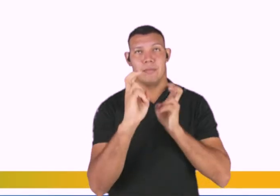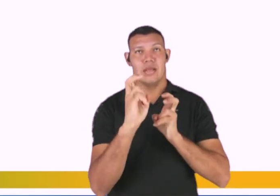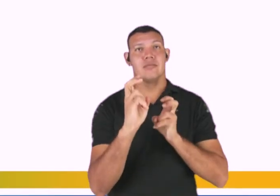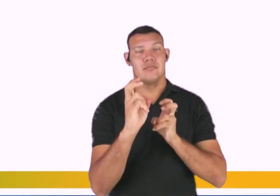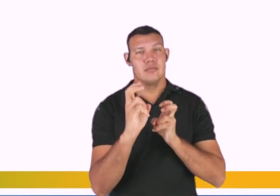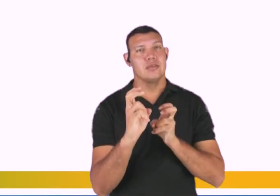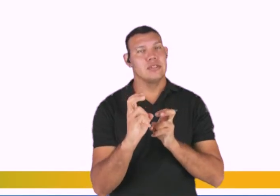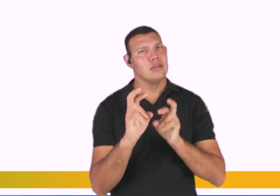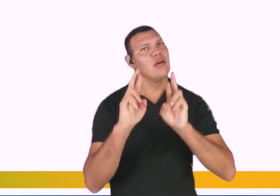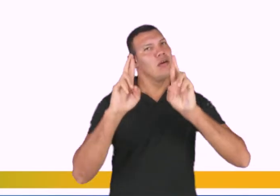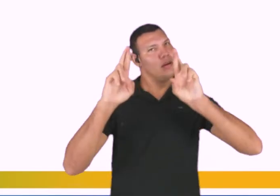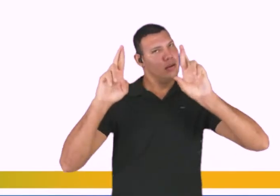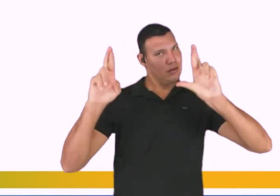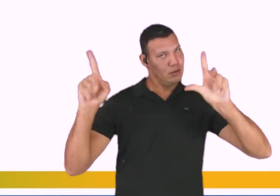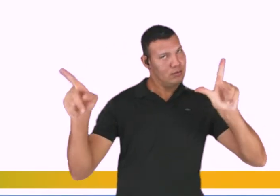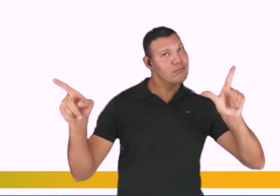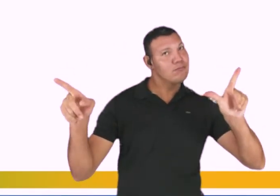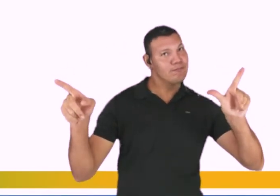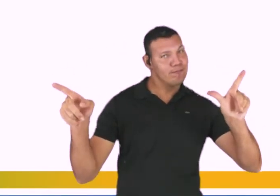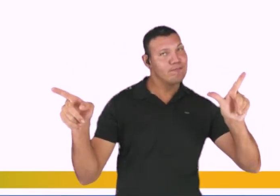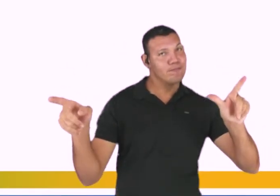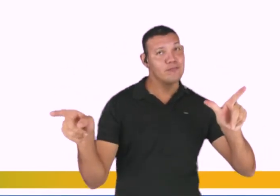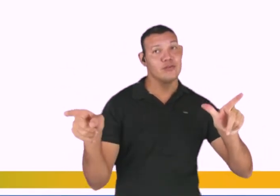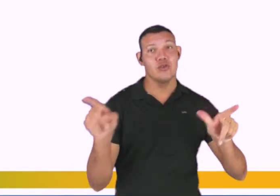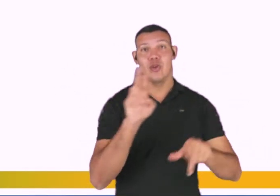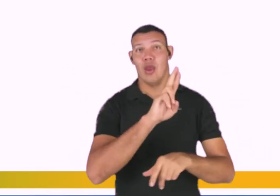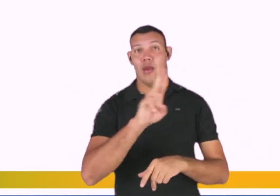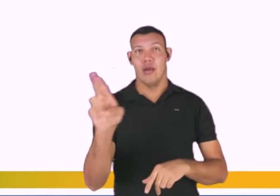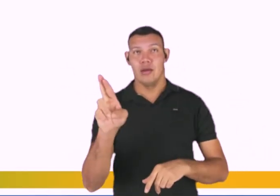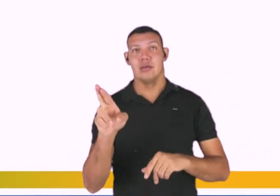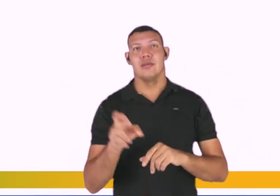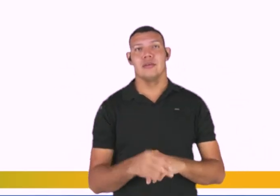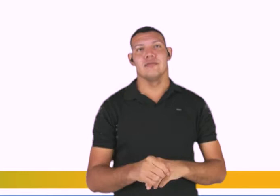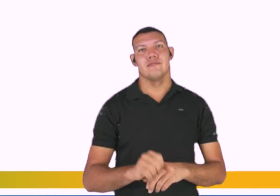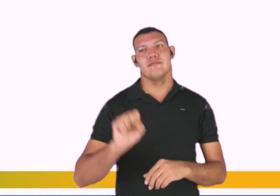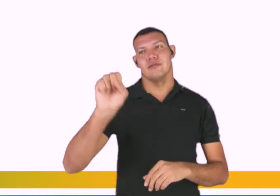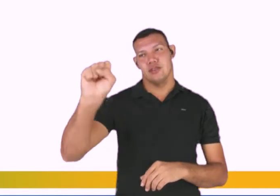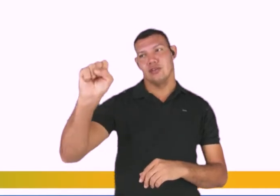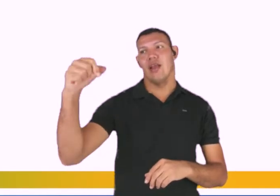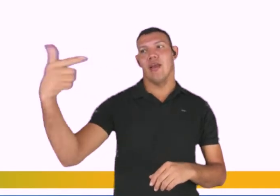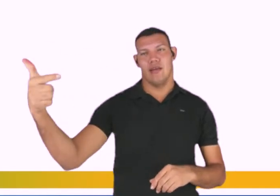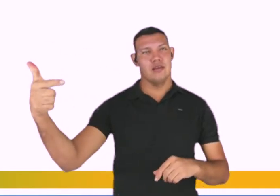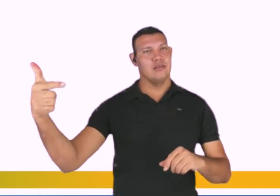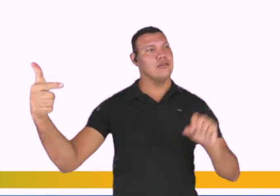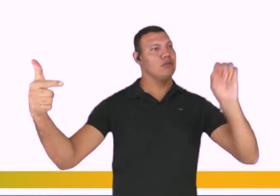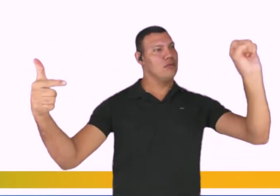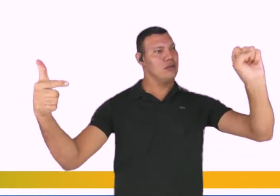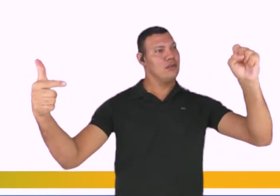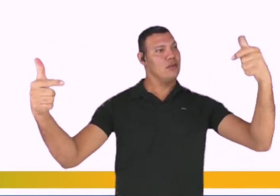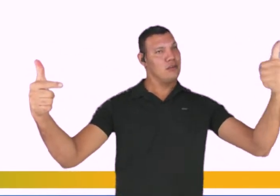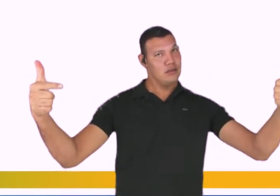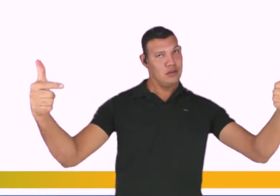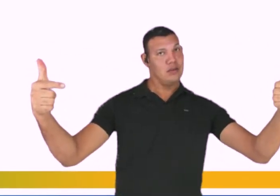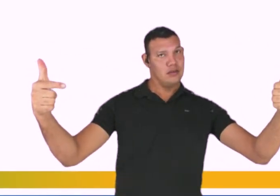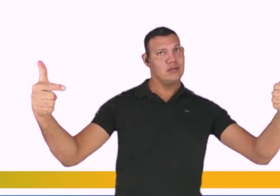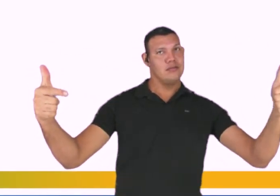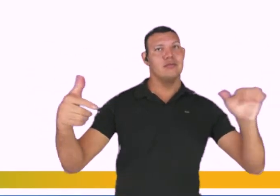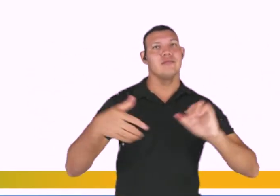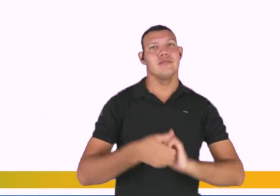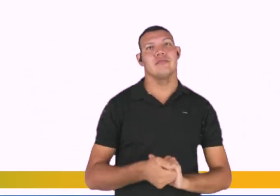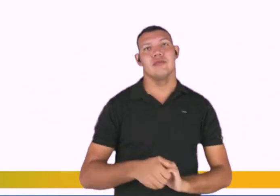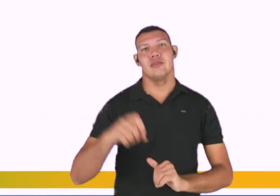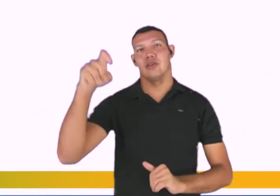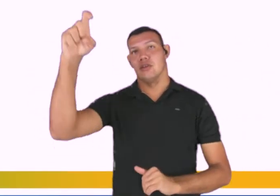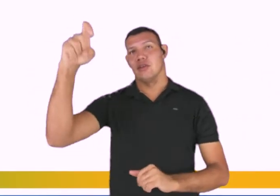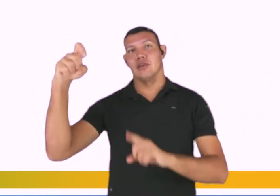se diferencia na nomenclatura do S2, que é o sistema 2, onde nós temos x mais y igual